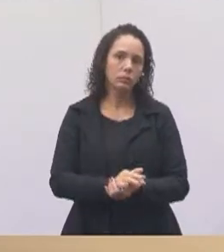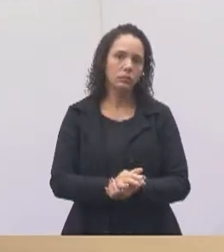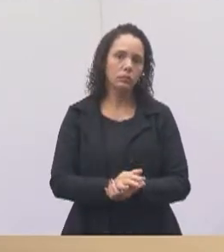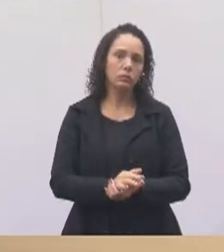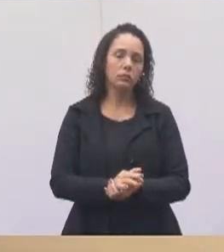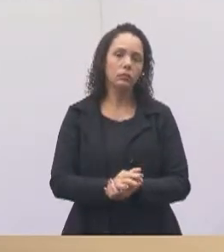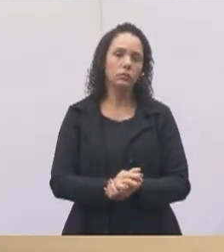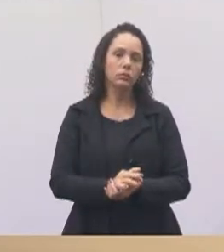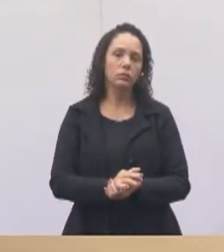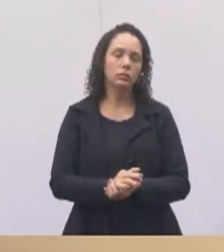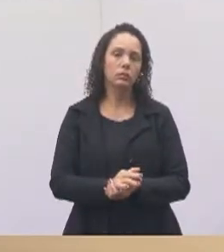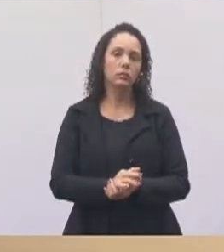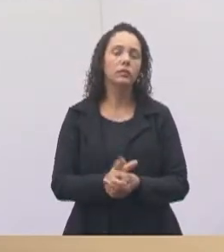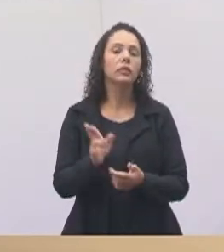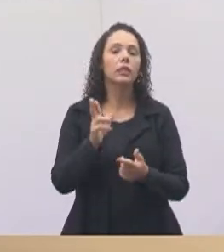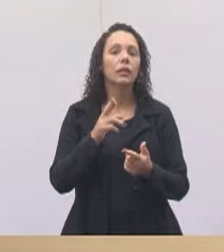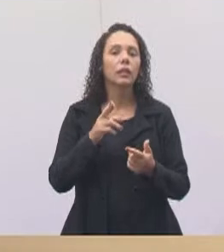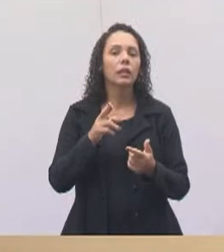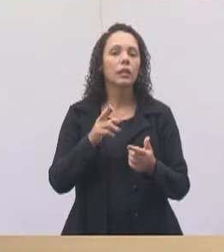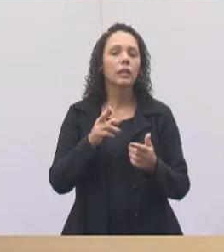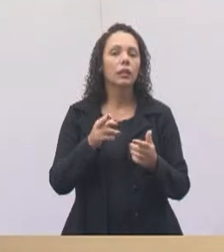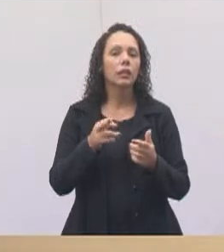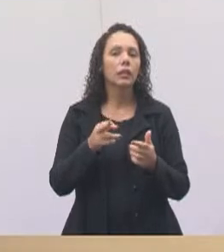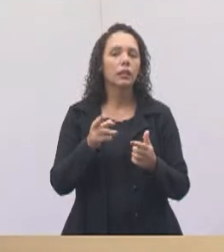religião afrodescendentes.